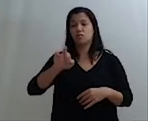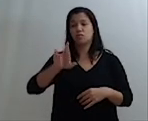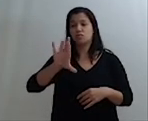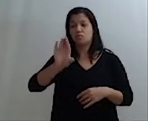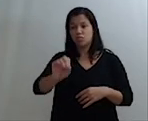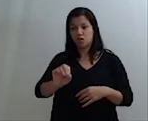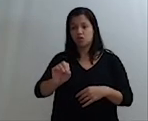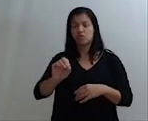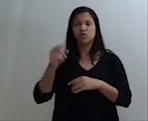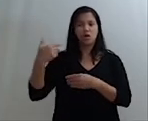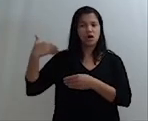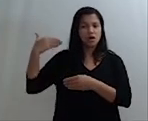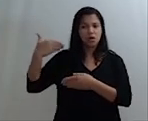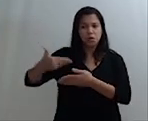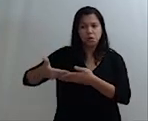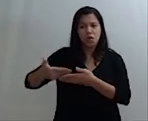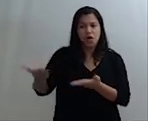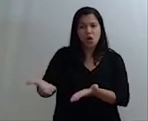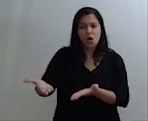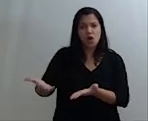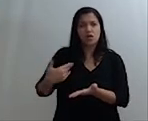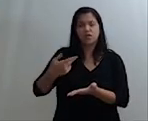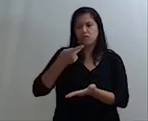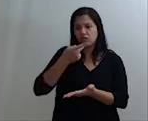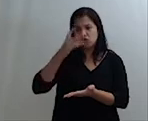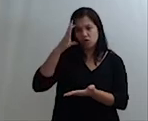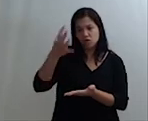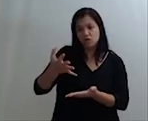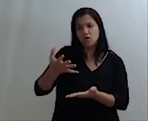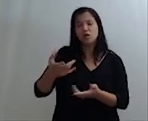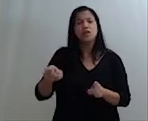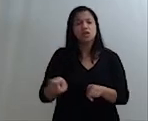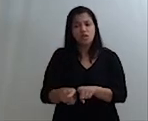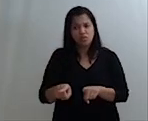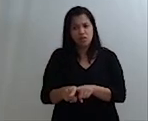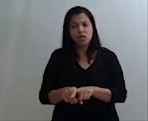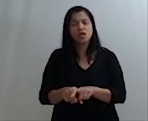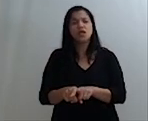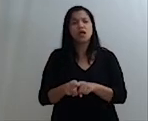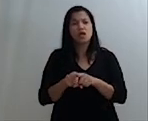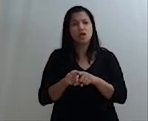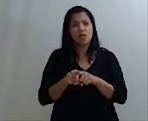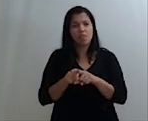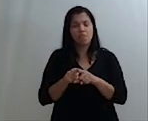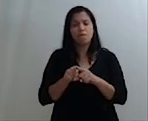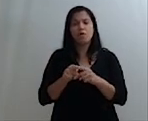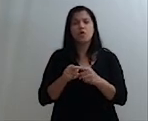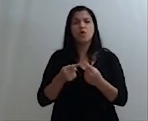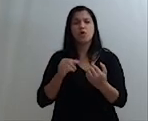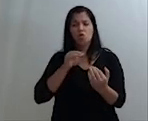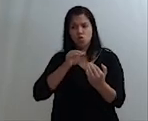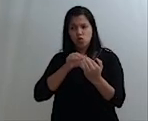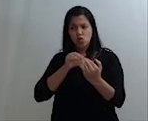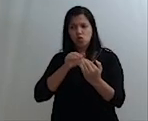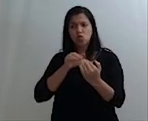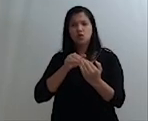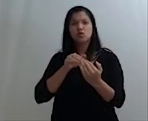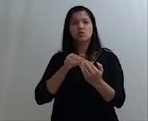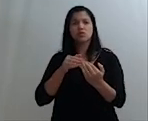recentíssimo e considerando que já há maioria na terceira